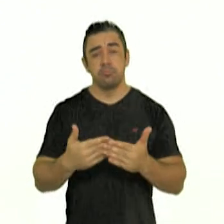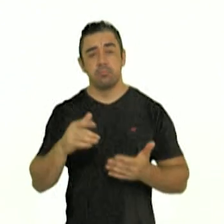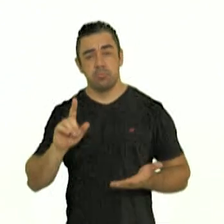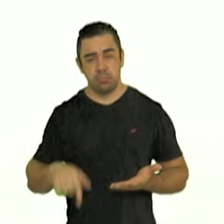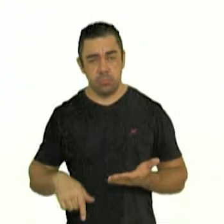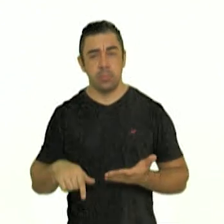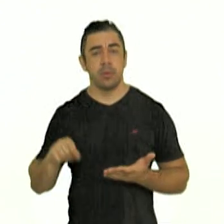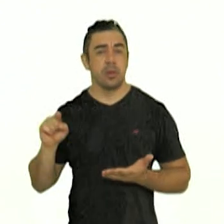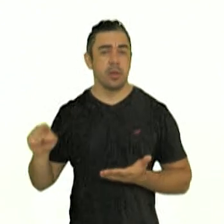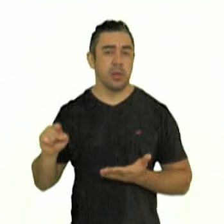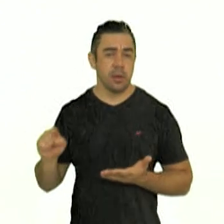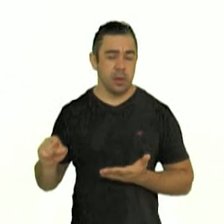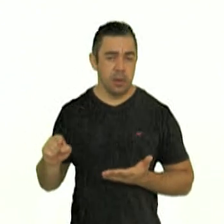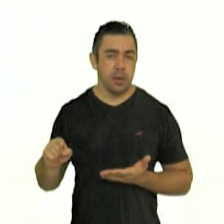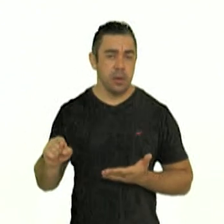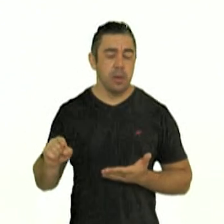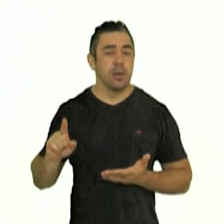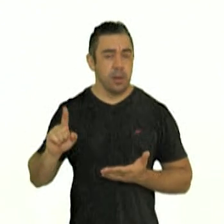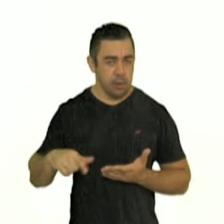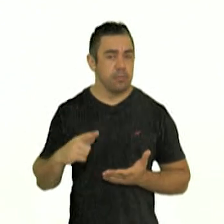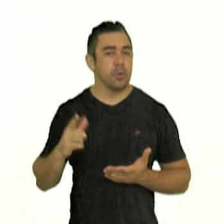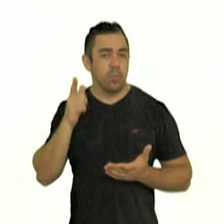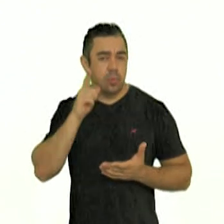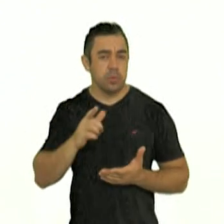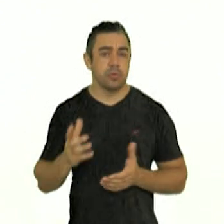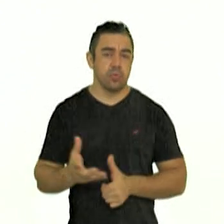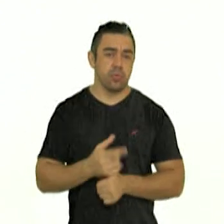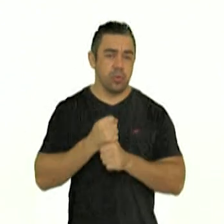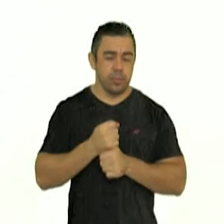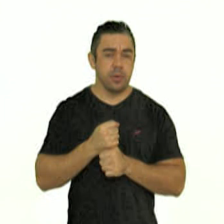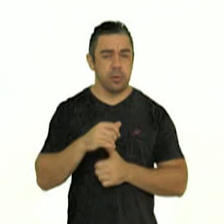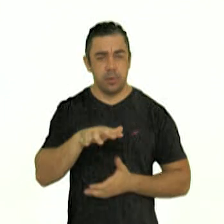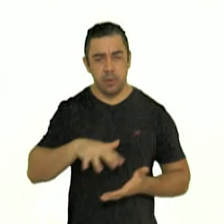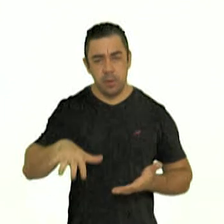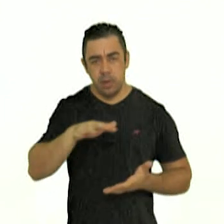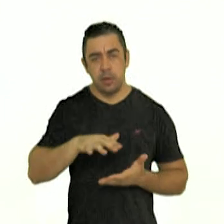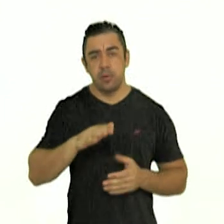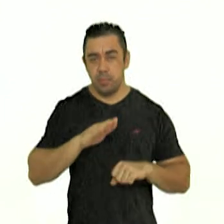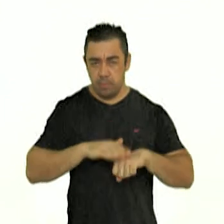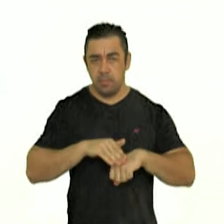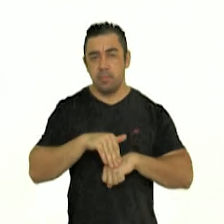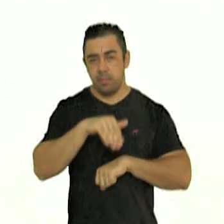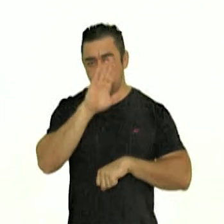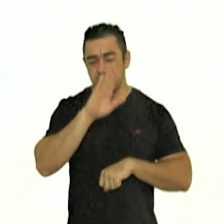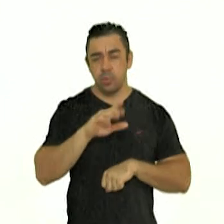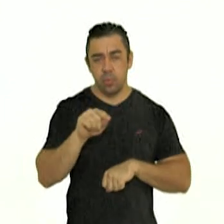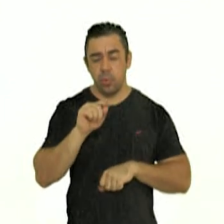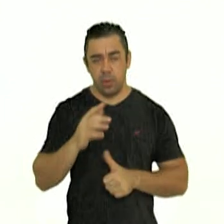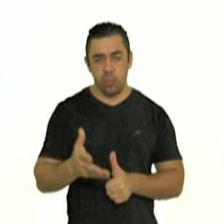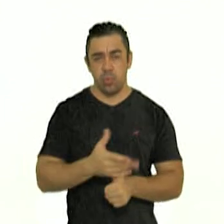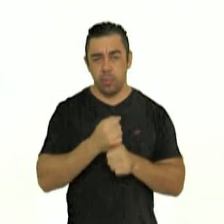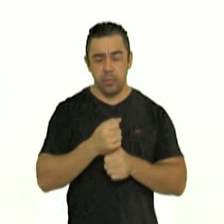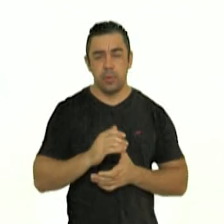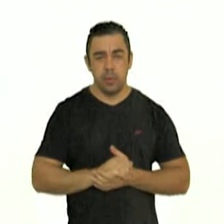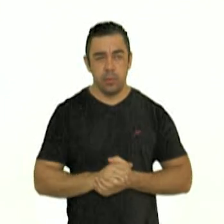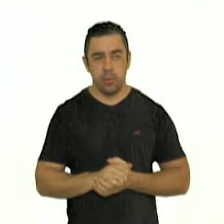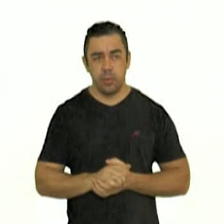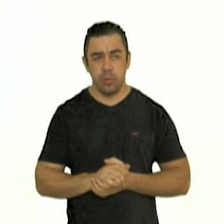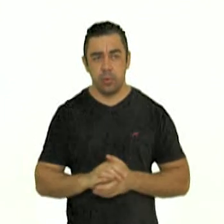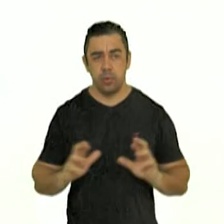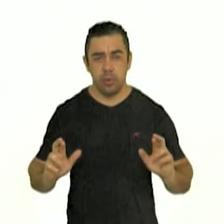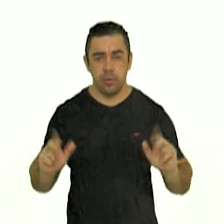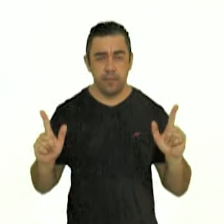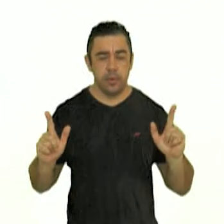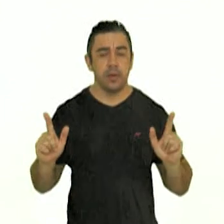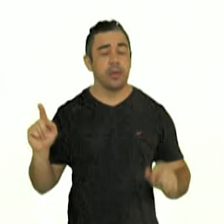os estadunidenses assumindo ou não, a China vem dominando, né, esse mercado, já ultrapassou os Estados Unidos nesse domínio. Na contramão do